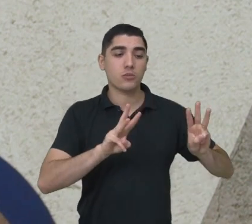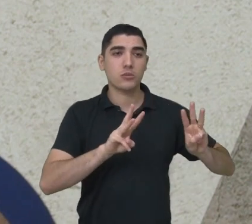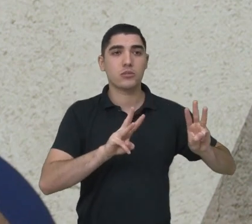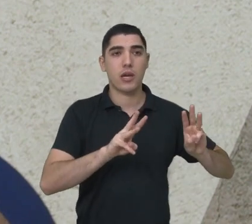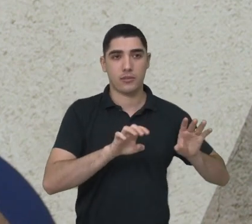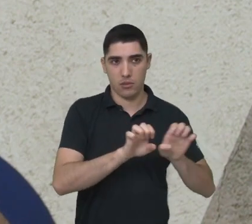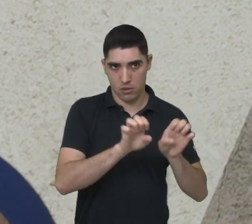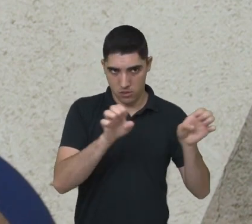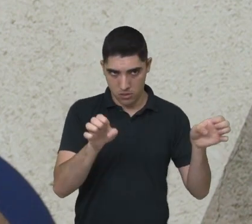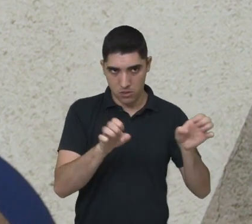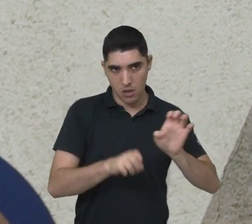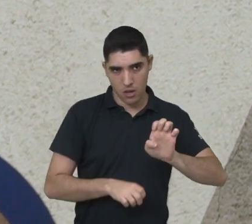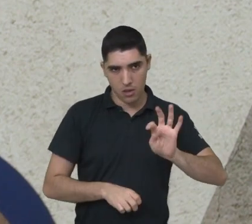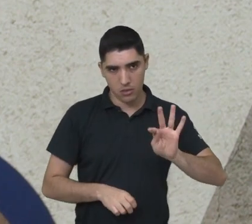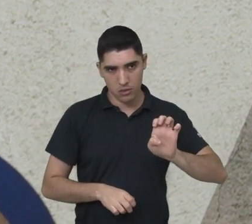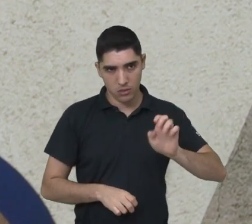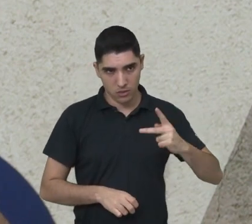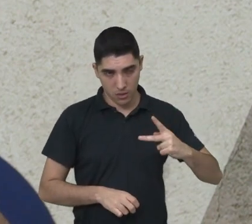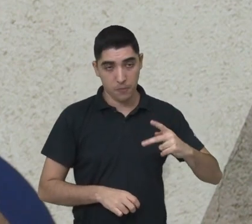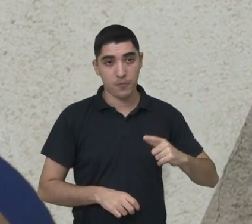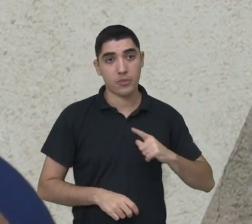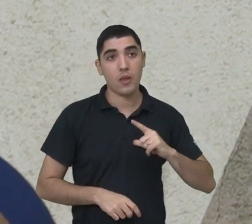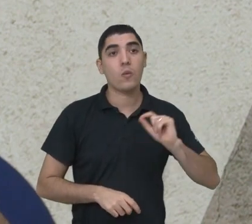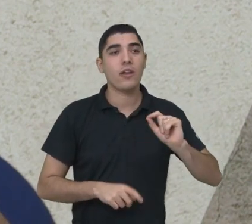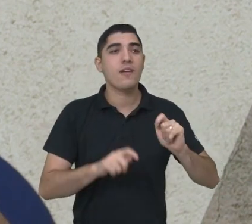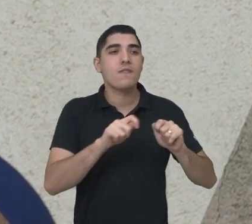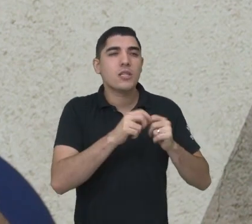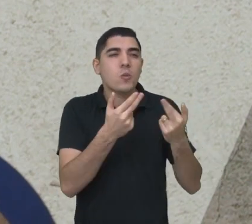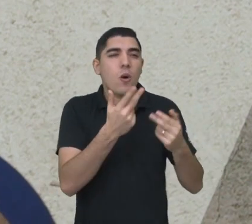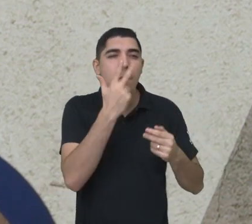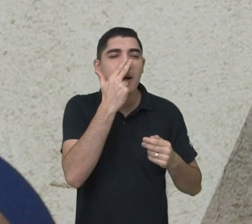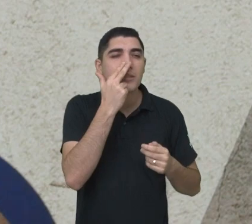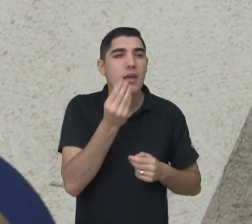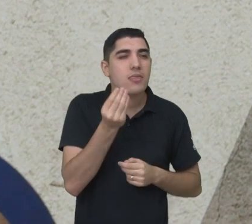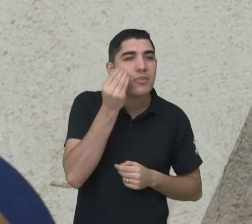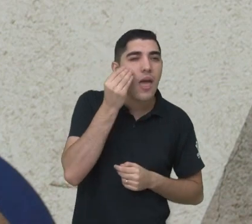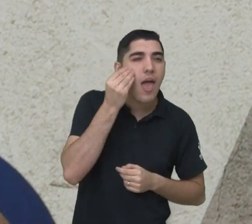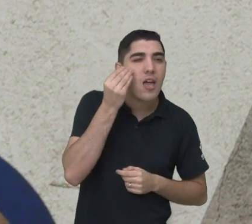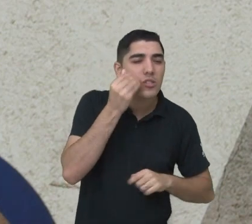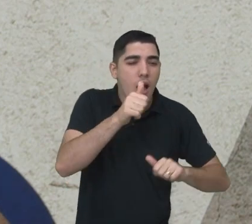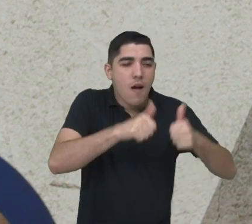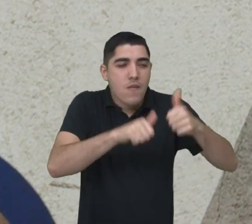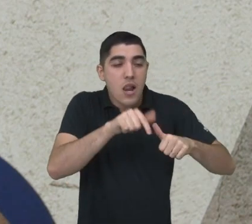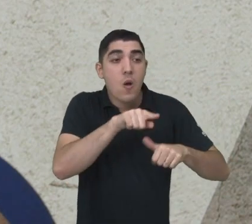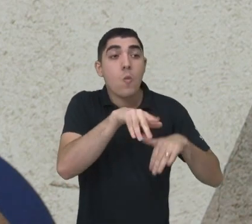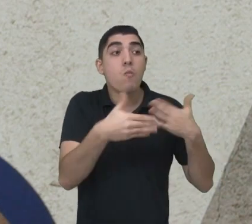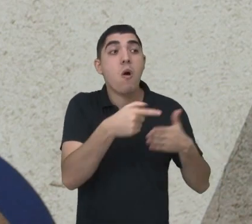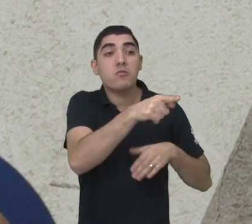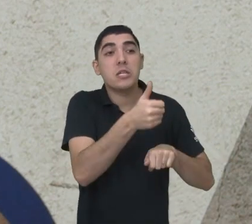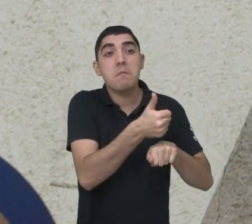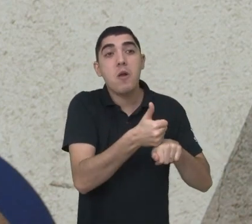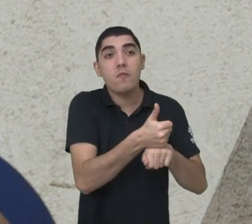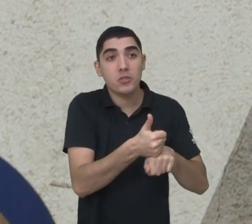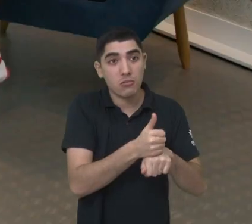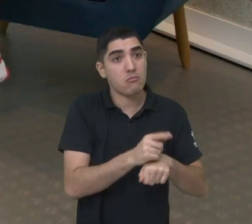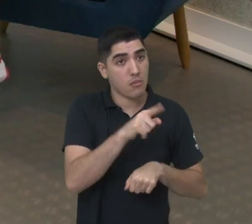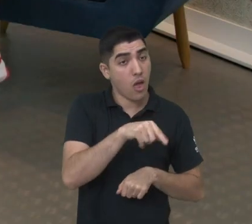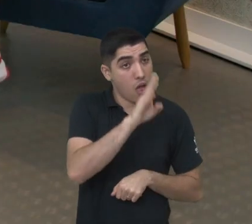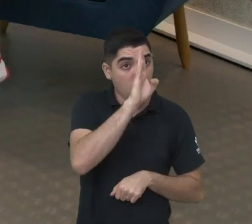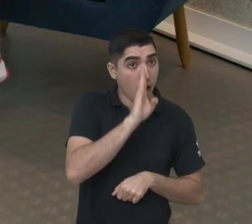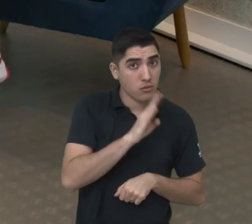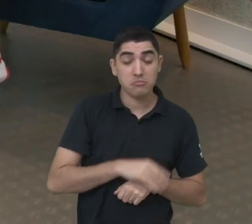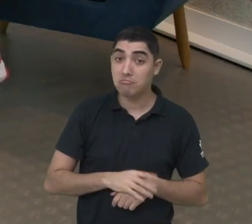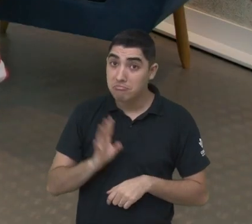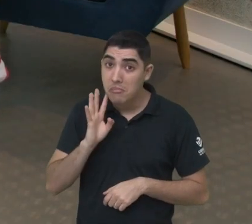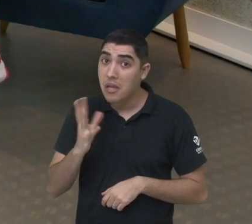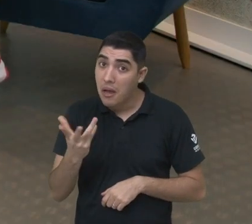ETEP um programa muito bacana, o Orcalob, que testa, como se fosse um teste de carreiras. Muito bem interessante, legal, fazer, gratuito,